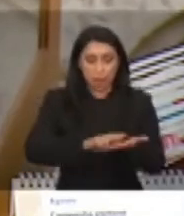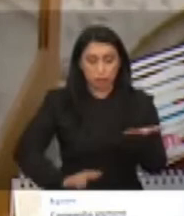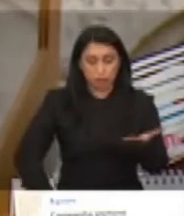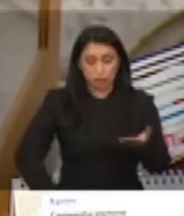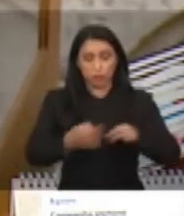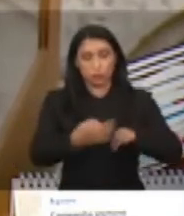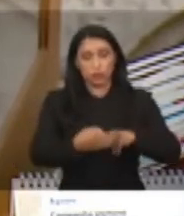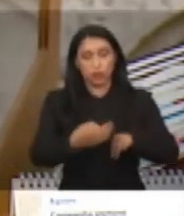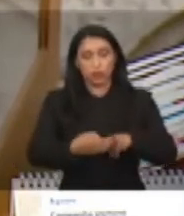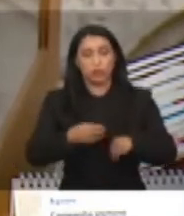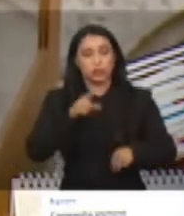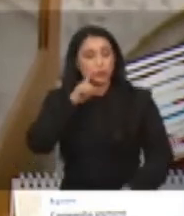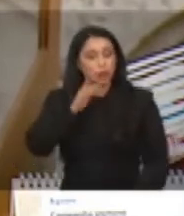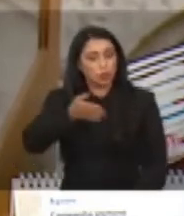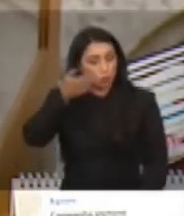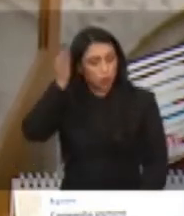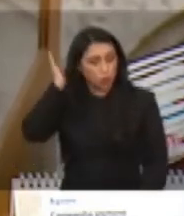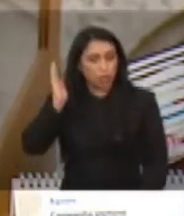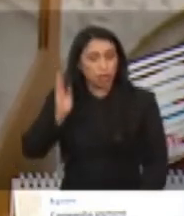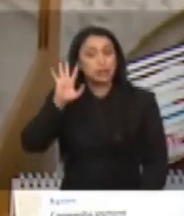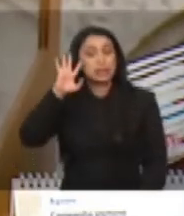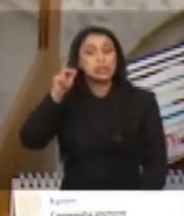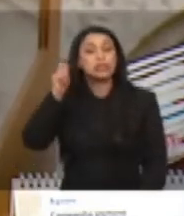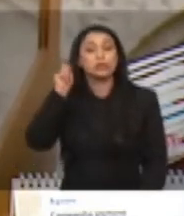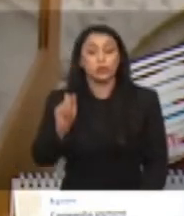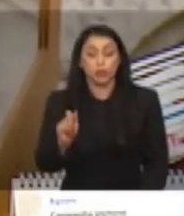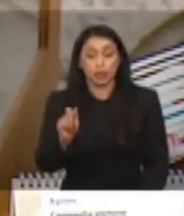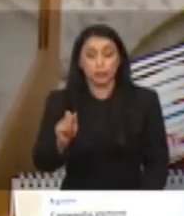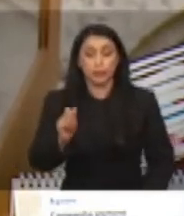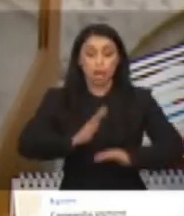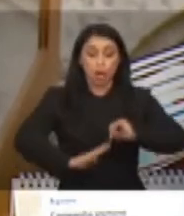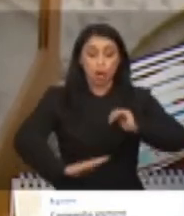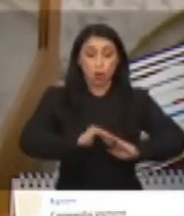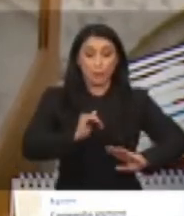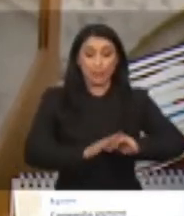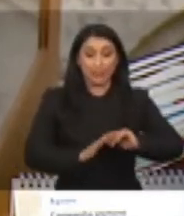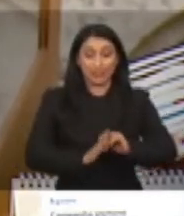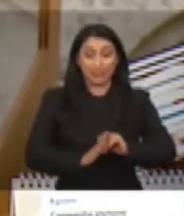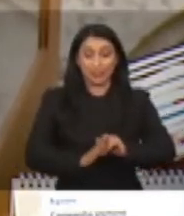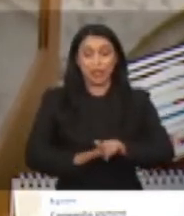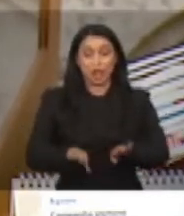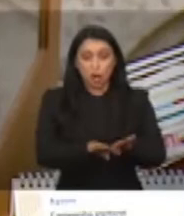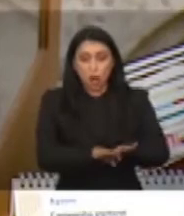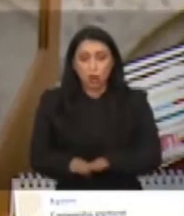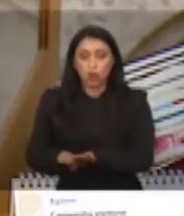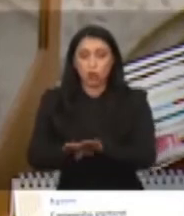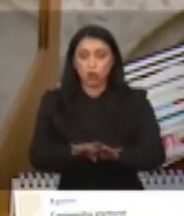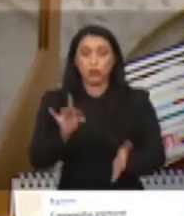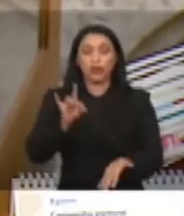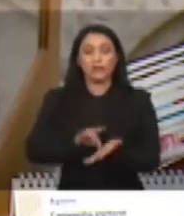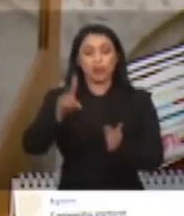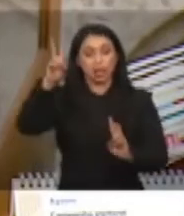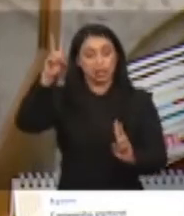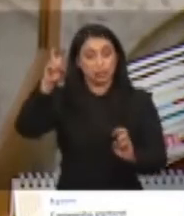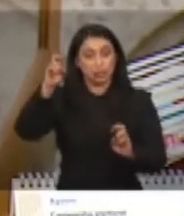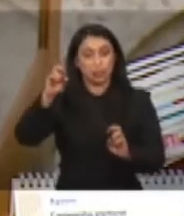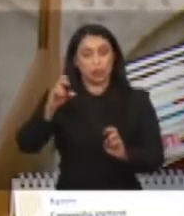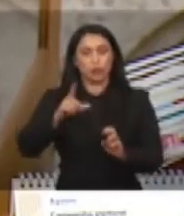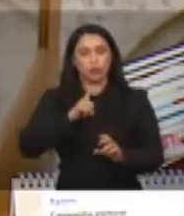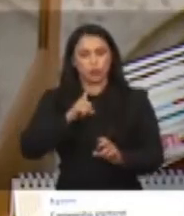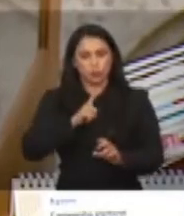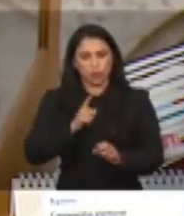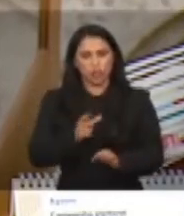Marco Aurélio, decidiu no sentido de que, em razão da competência comum, é válida, abro aspas,